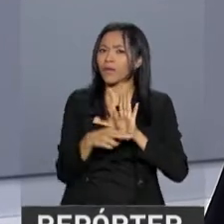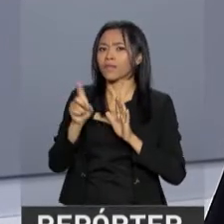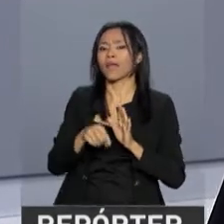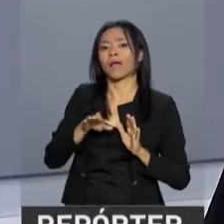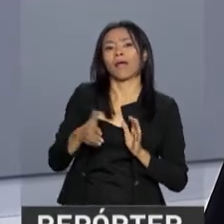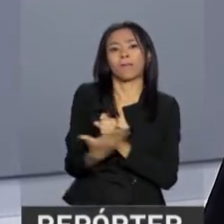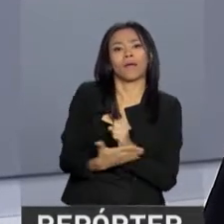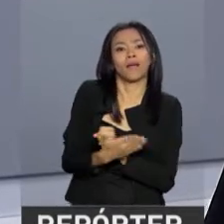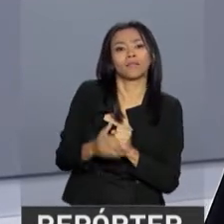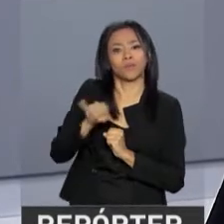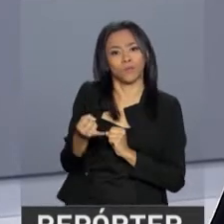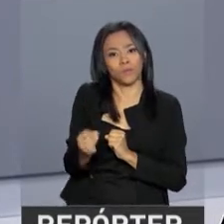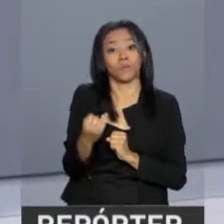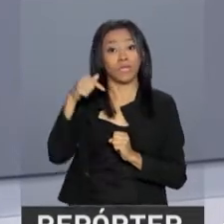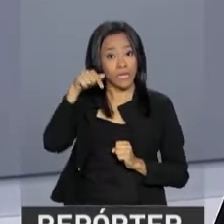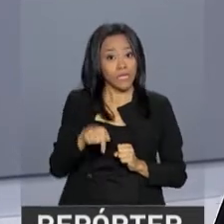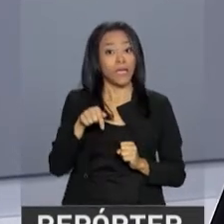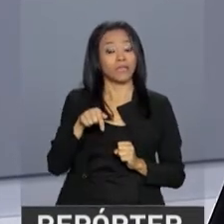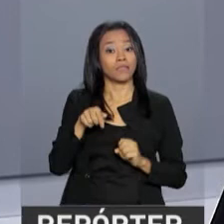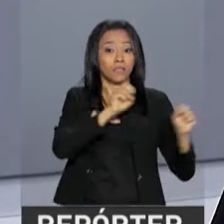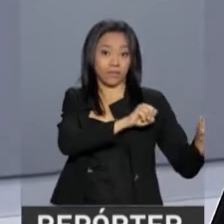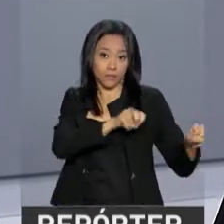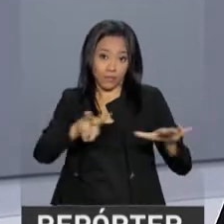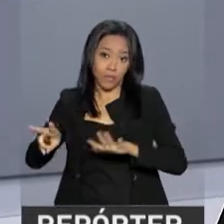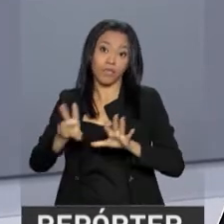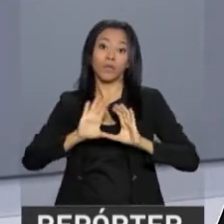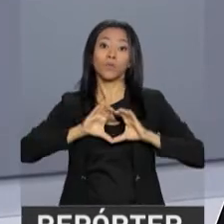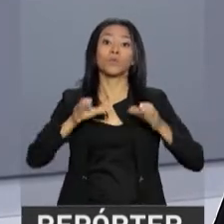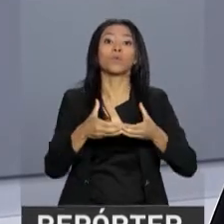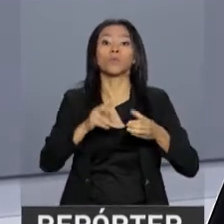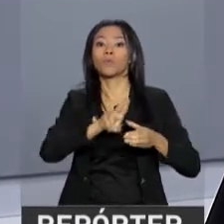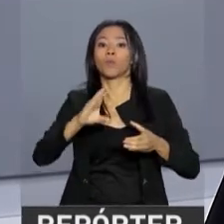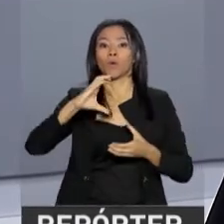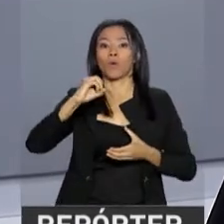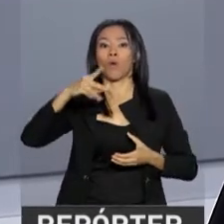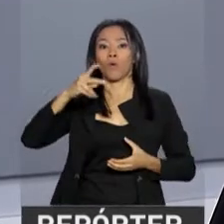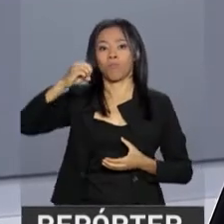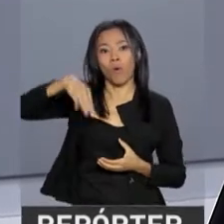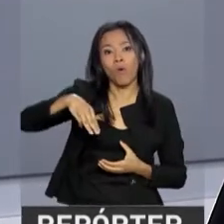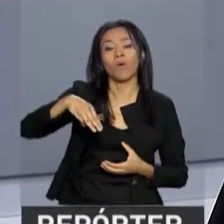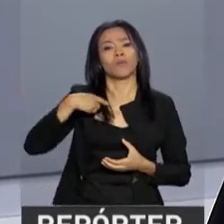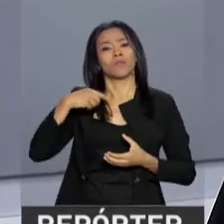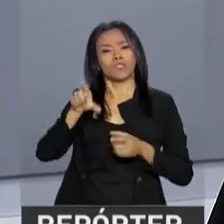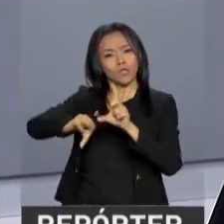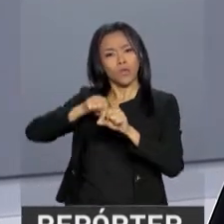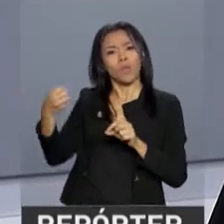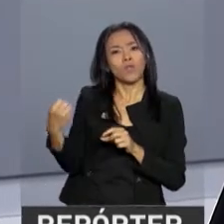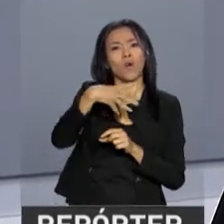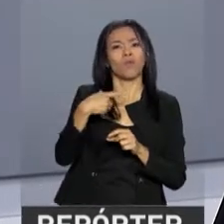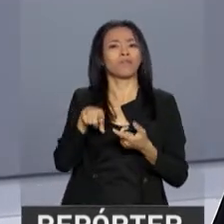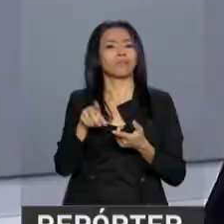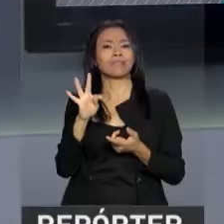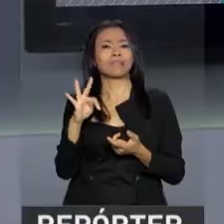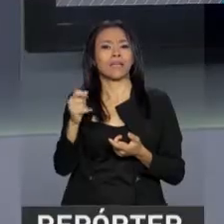de juros e essa semana o comitê político política monetária do banco central copom define uma nova tendência da taxa básica